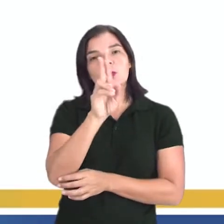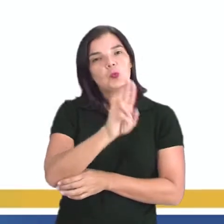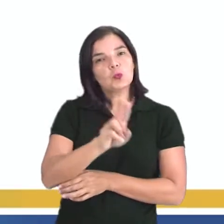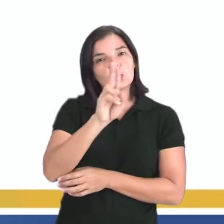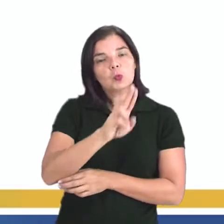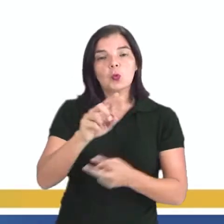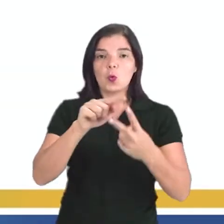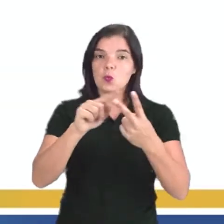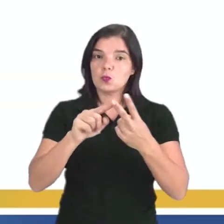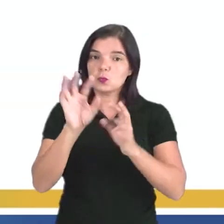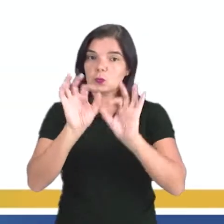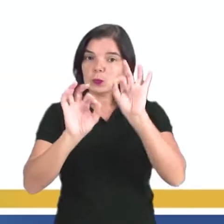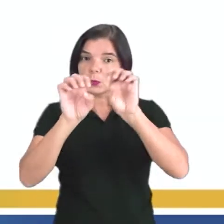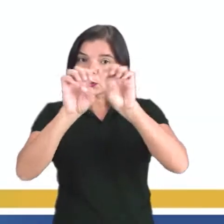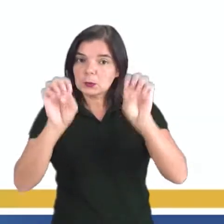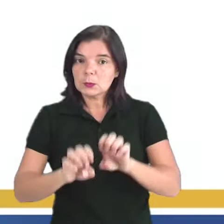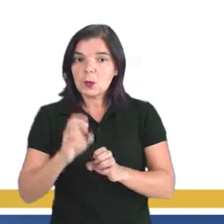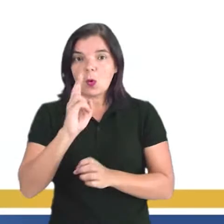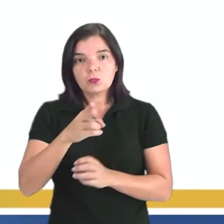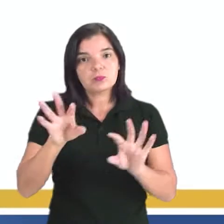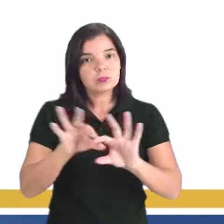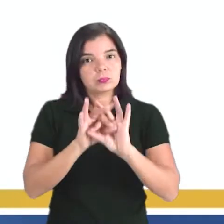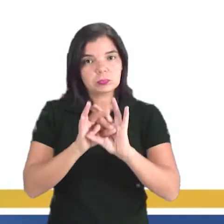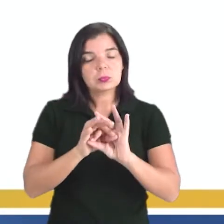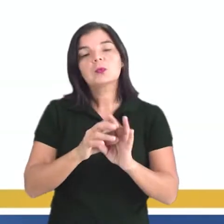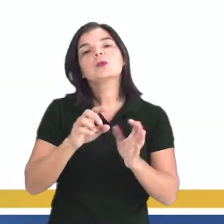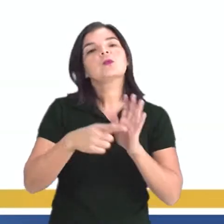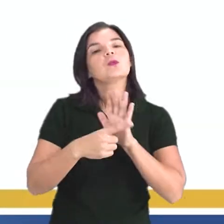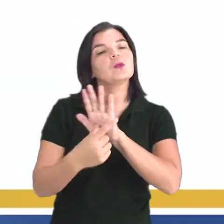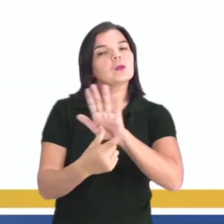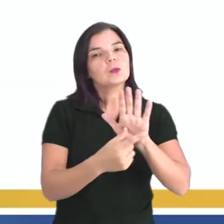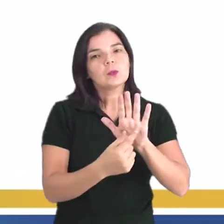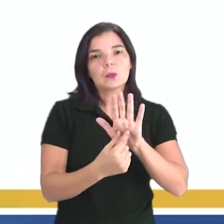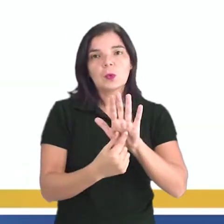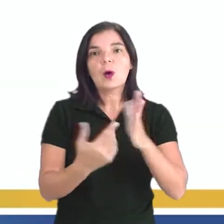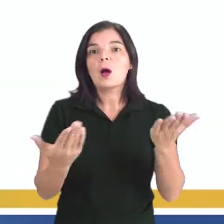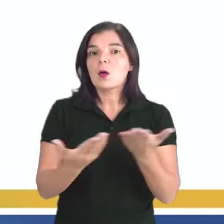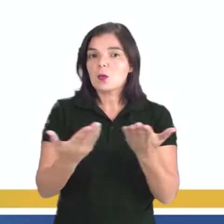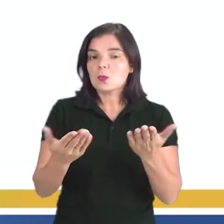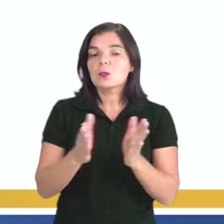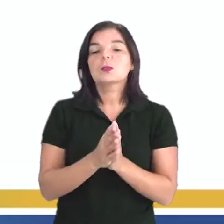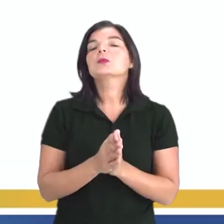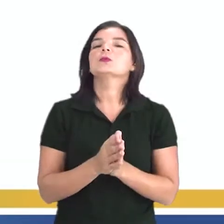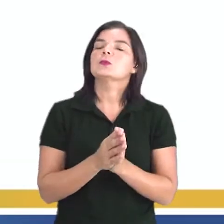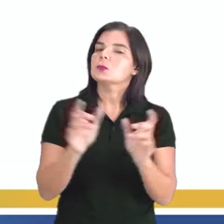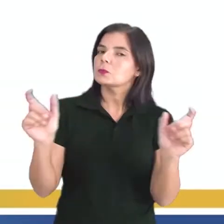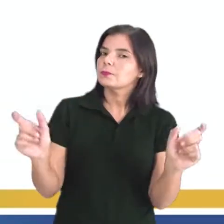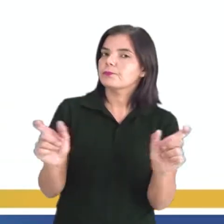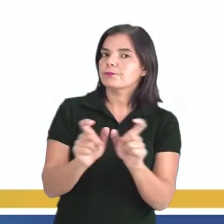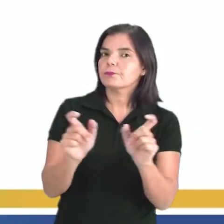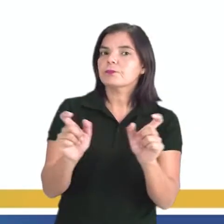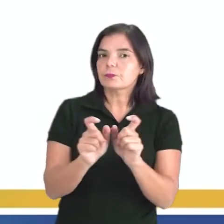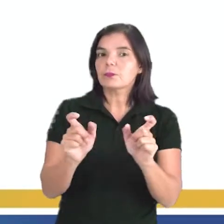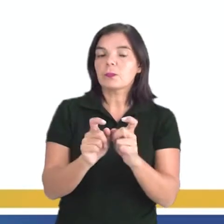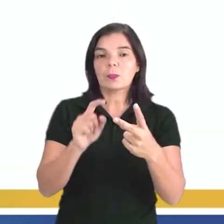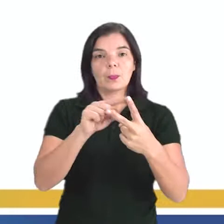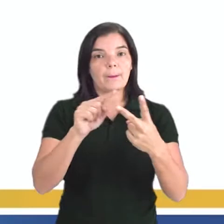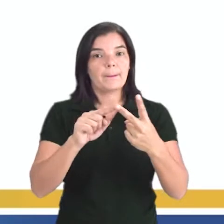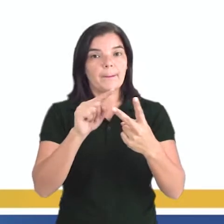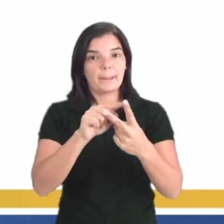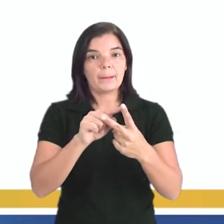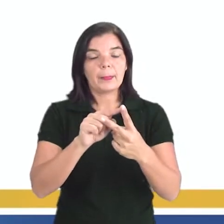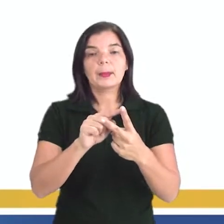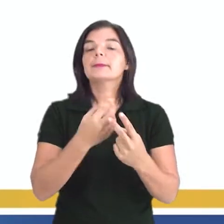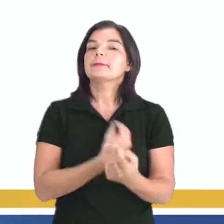usar duas estruturas ao mesmo tempo. Como eu mostrei para vocês aí agora, a estrutura do zero conditional se dá com dois